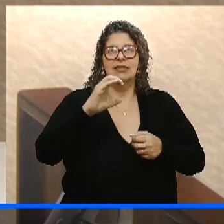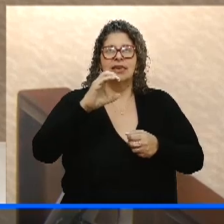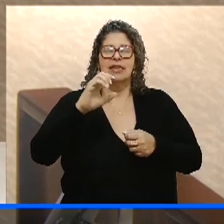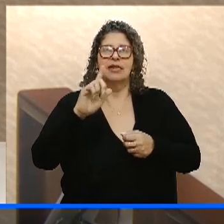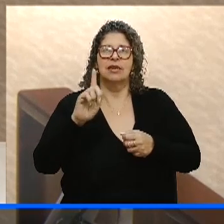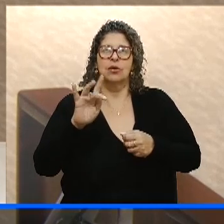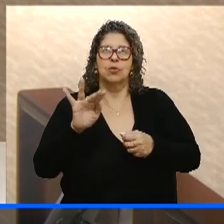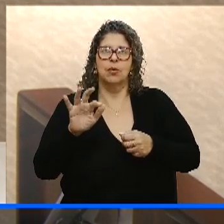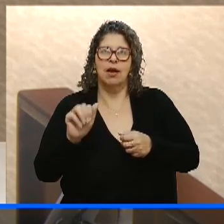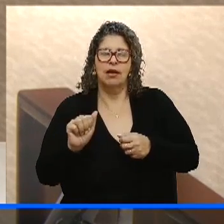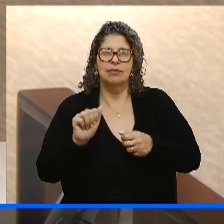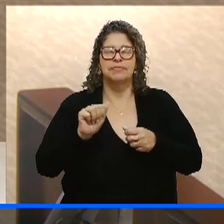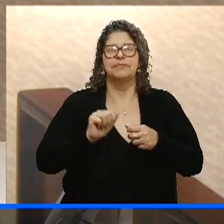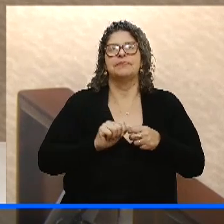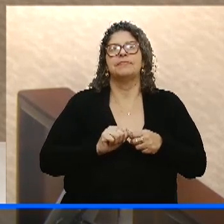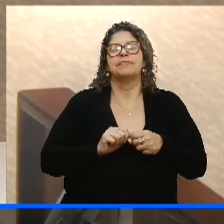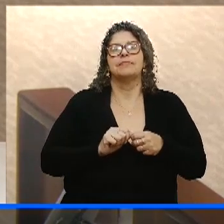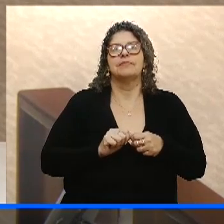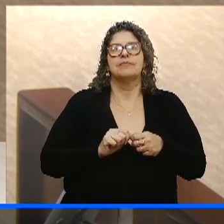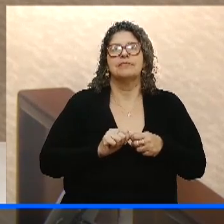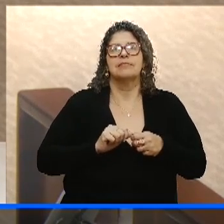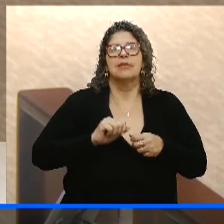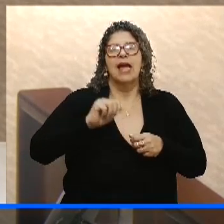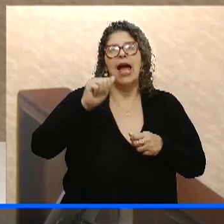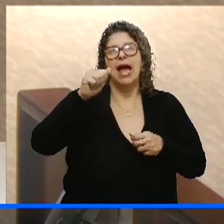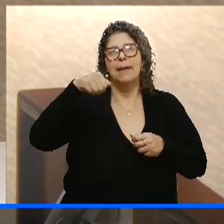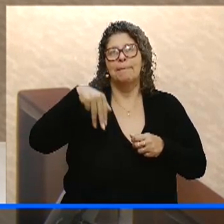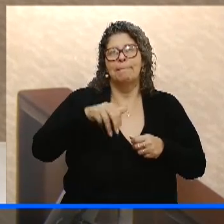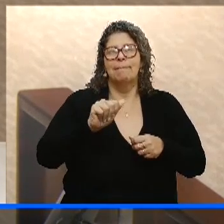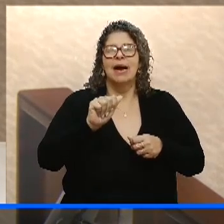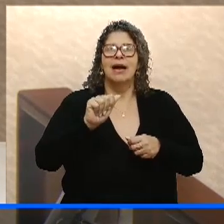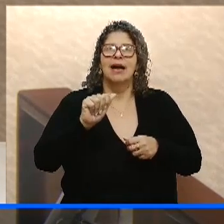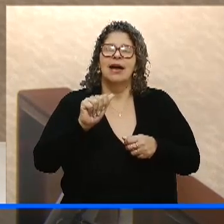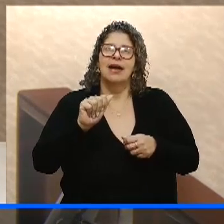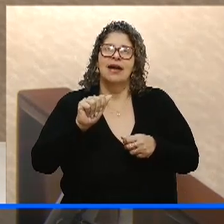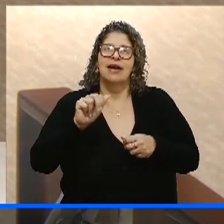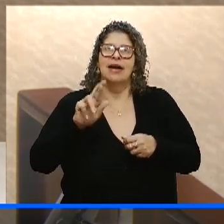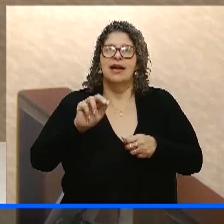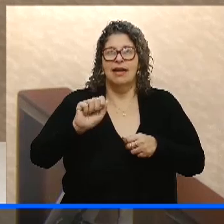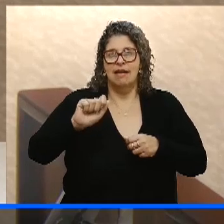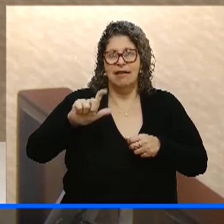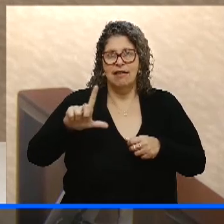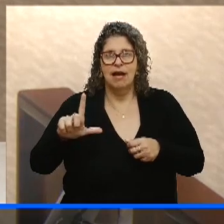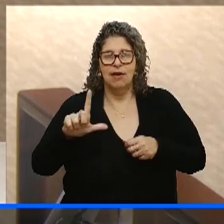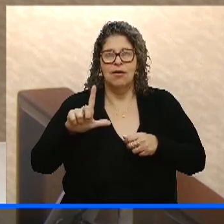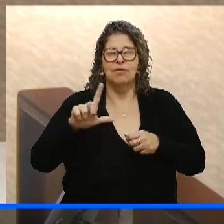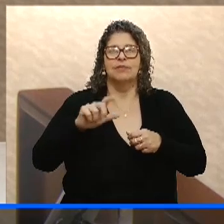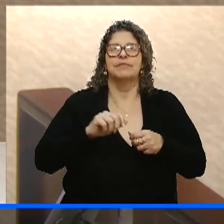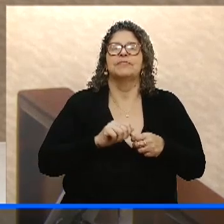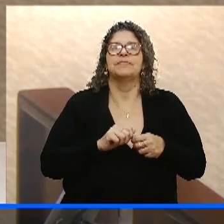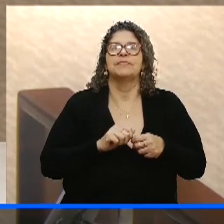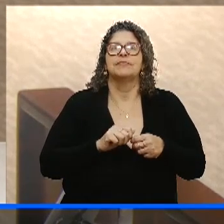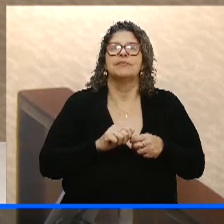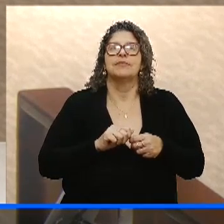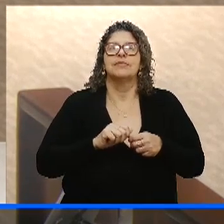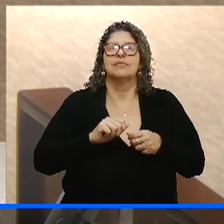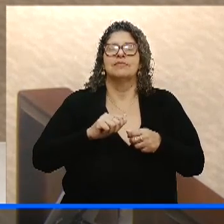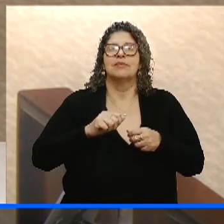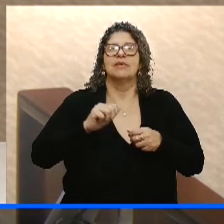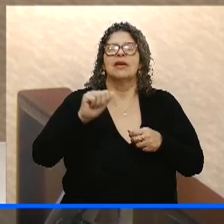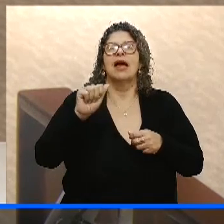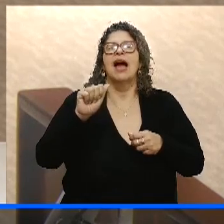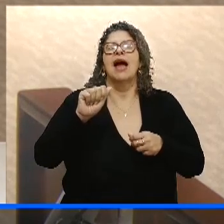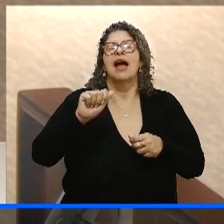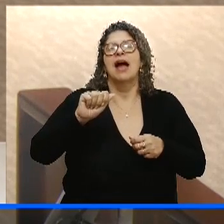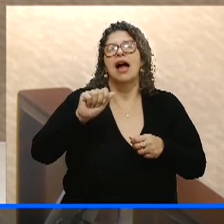prefeito de errar martens amaral ferrador do prefeito nataniel candiota arroio do padre